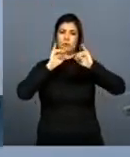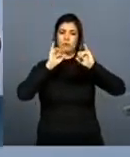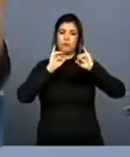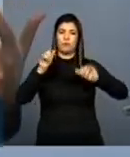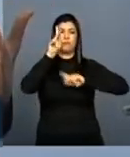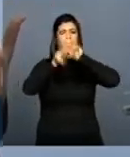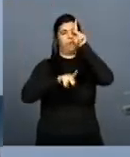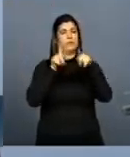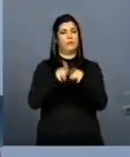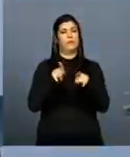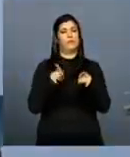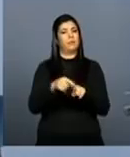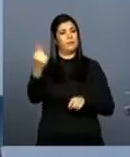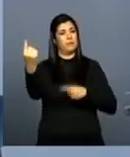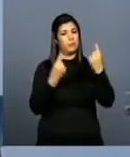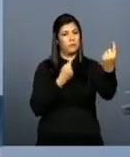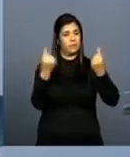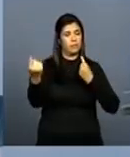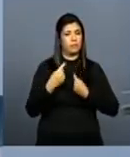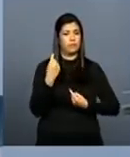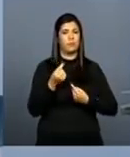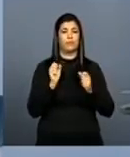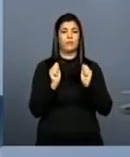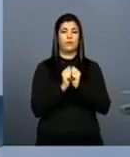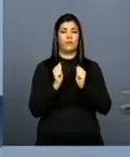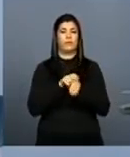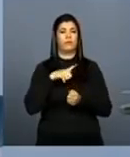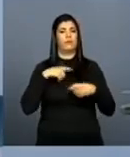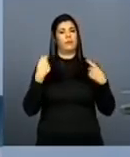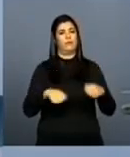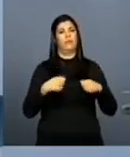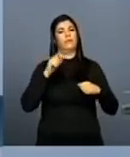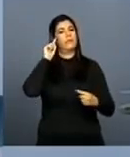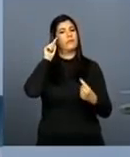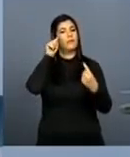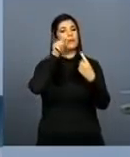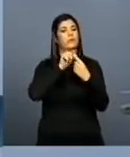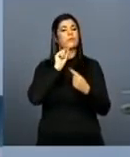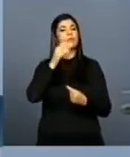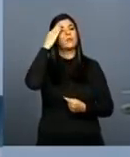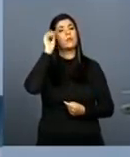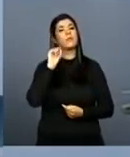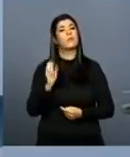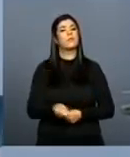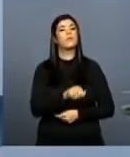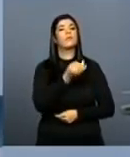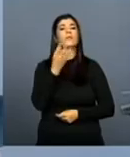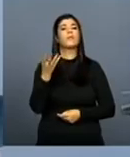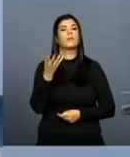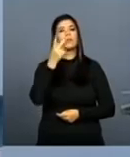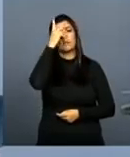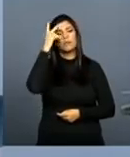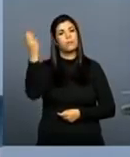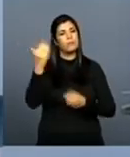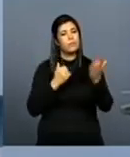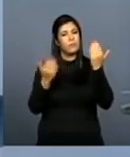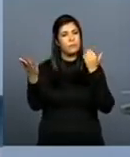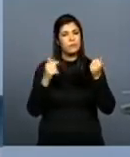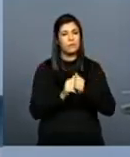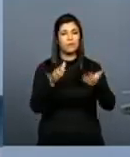população e fizeram isso, eu acho que com o que a gente precisa ouvir, que é contar a sua experiência pessoal, que